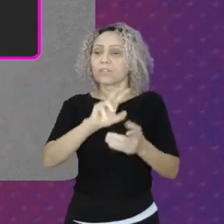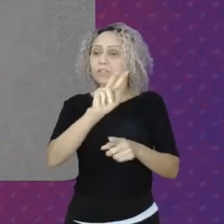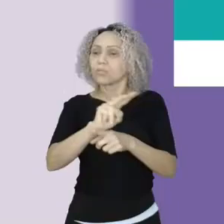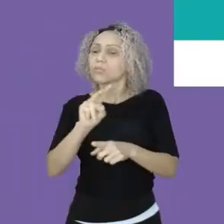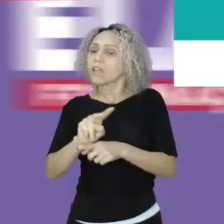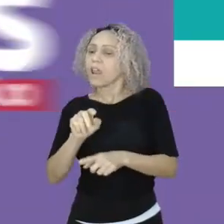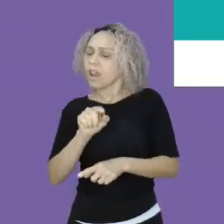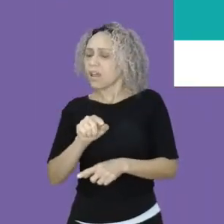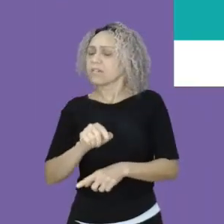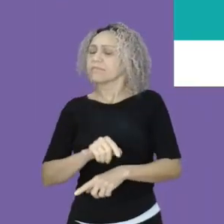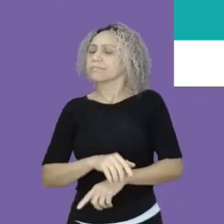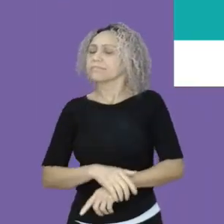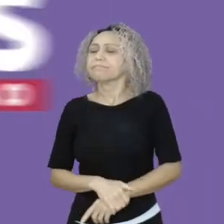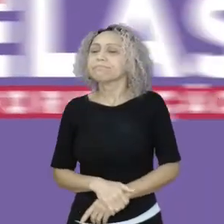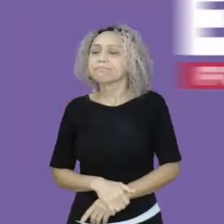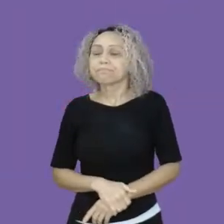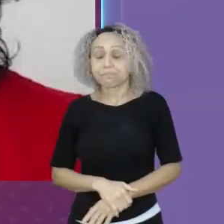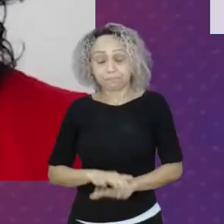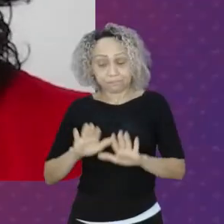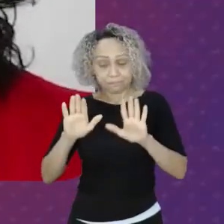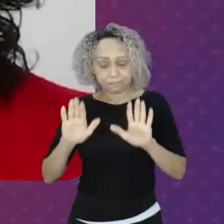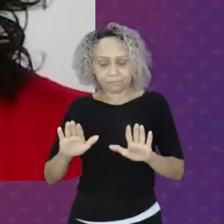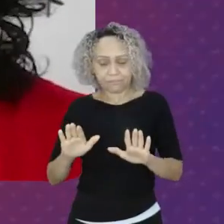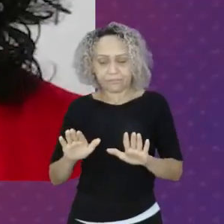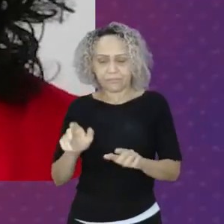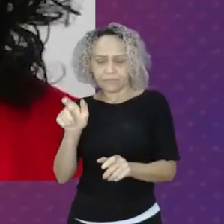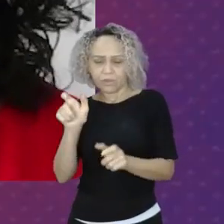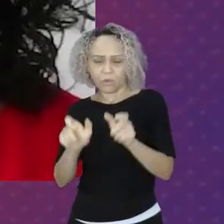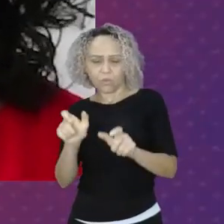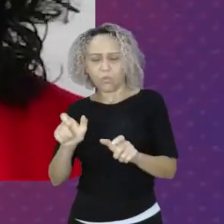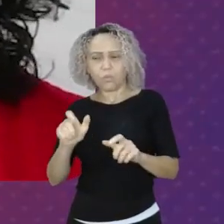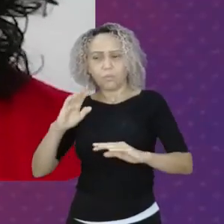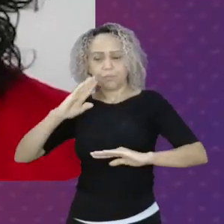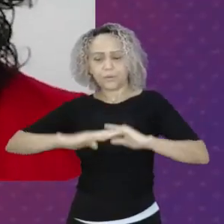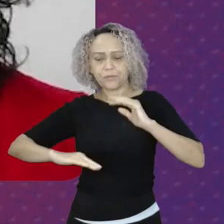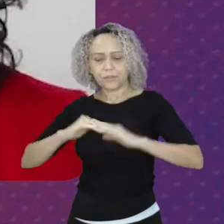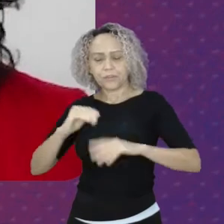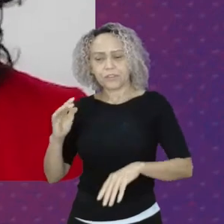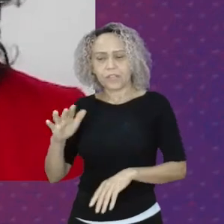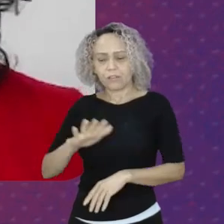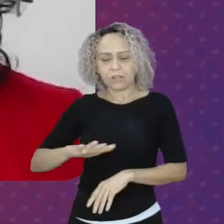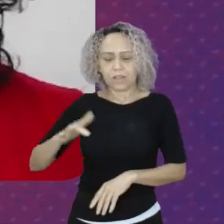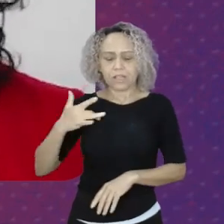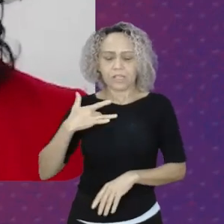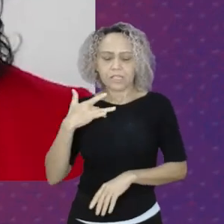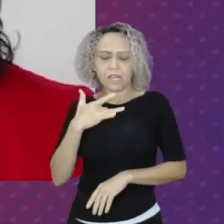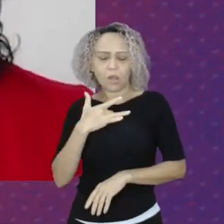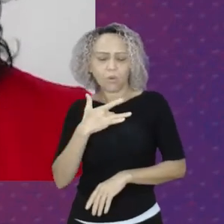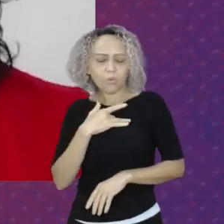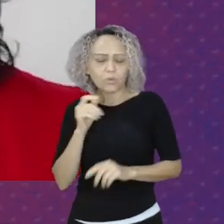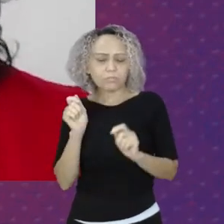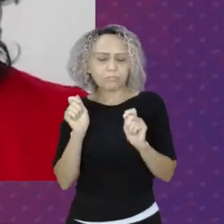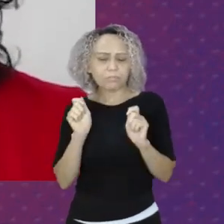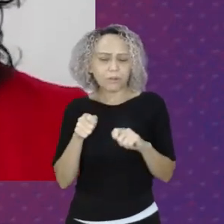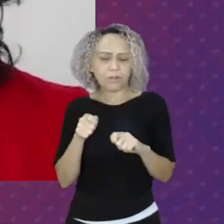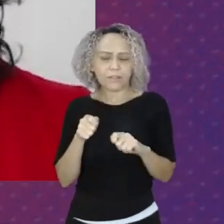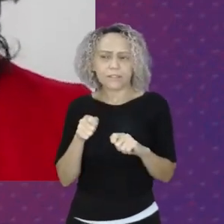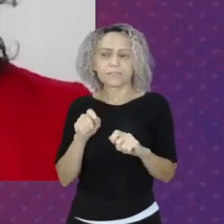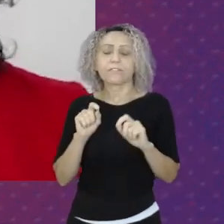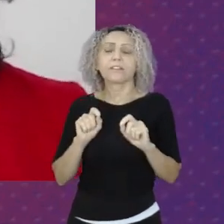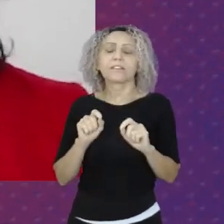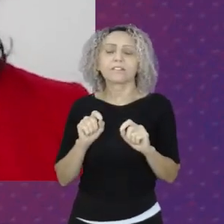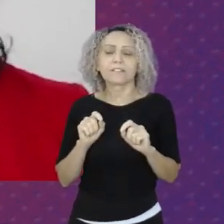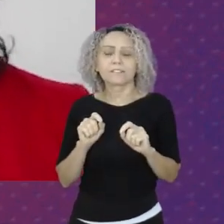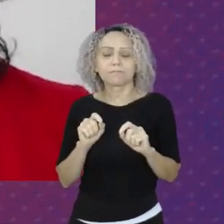legais. E para que o profissional de saúde faça essa comunicação de maneira correta, é indicado,